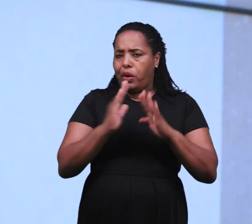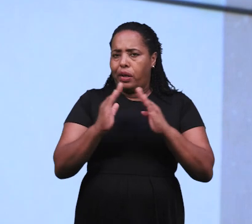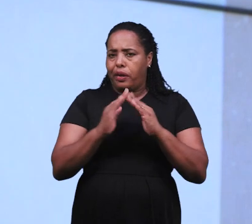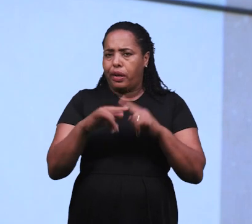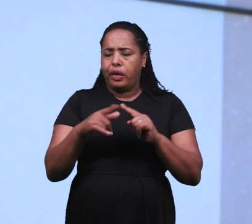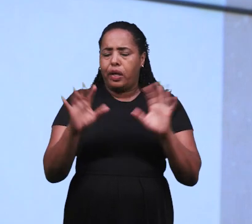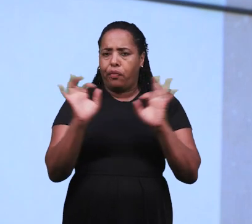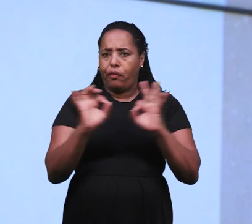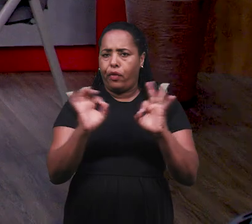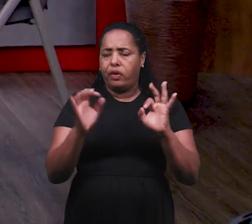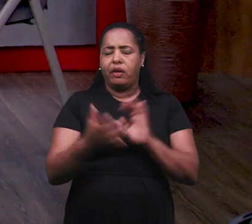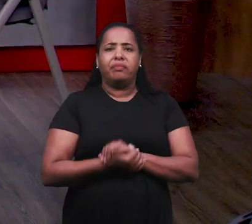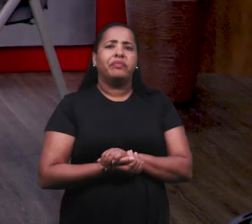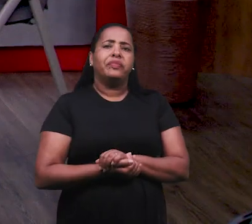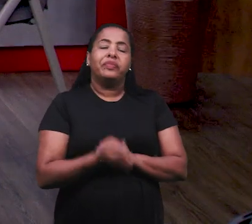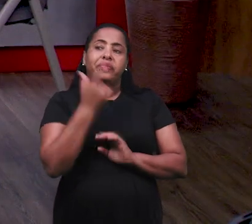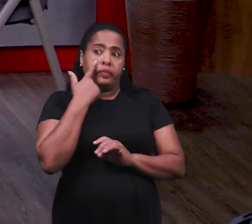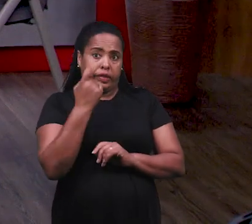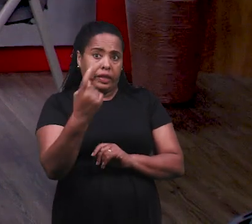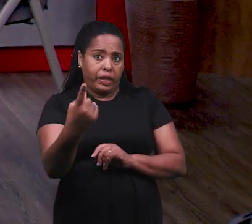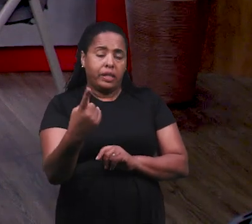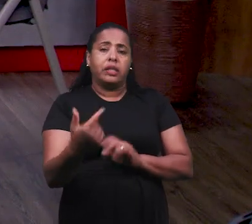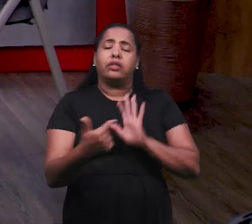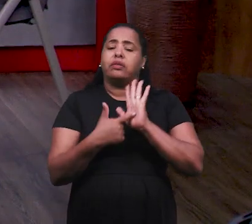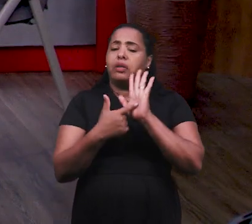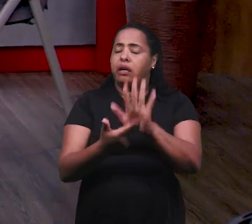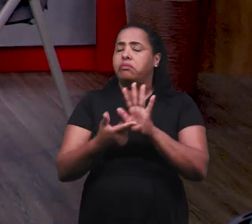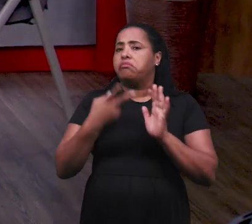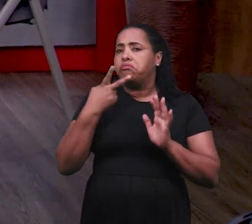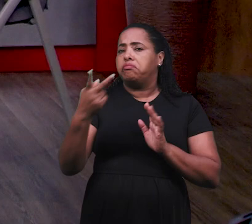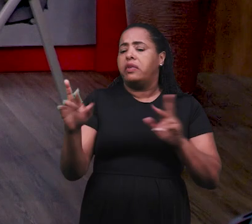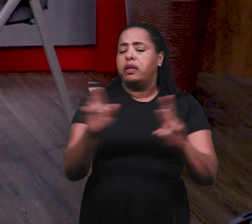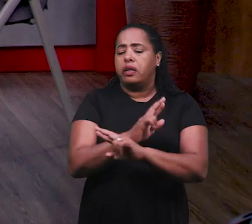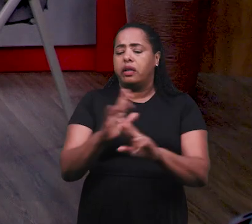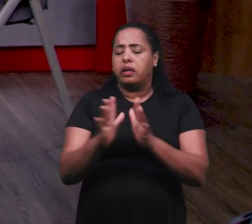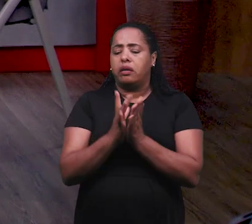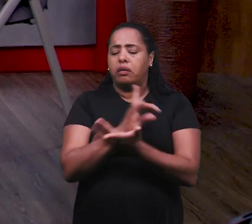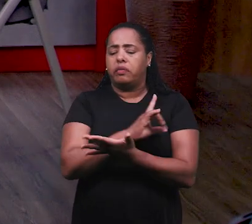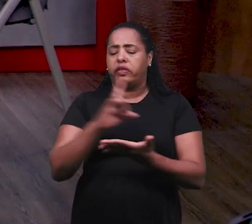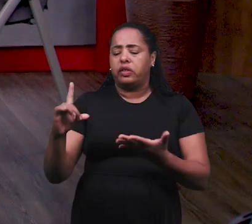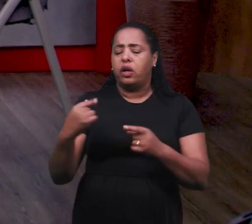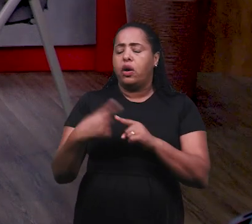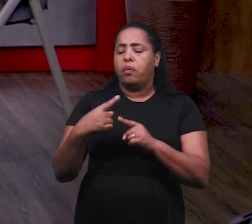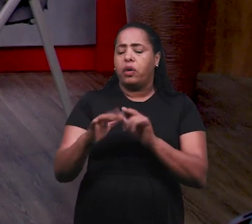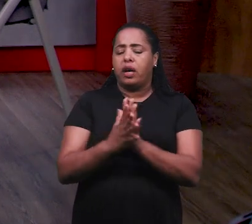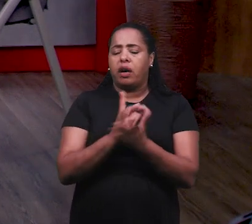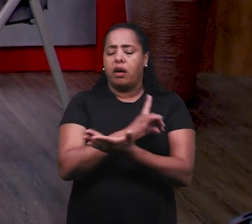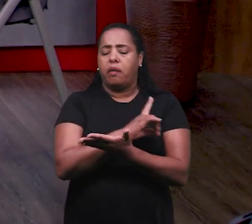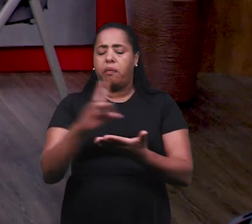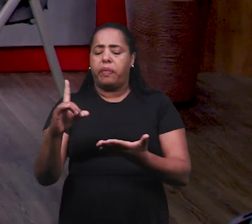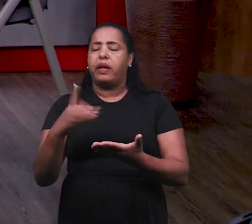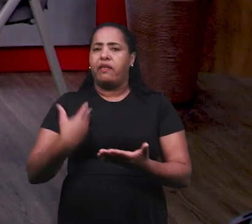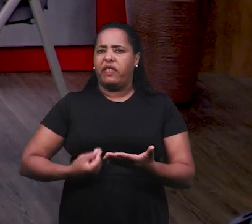interessante, inclusive, reportando a sua fala sobre a palavra do Senhor, que diz que a palavra é viva e